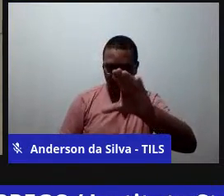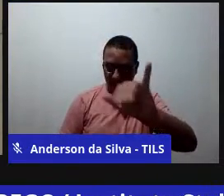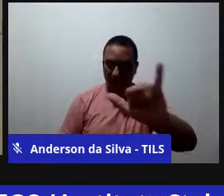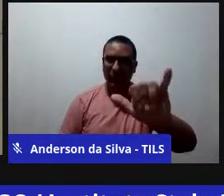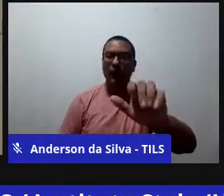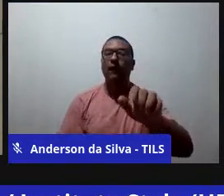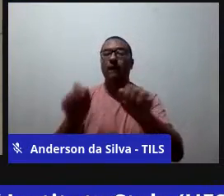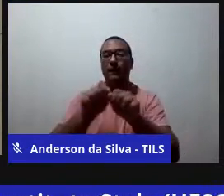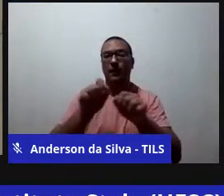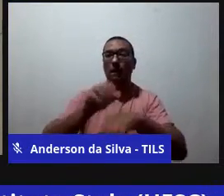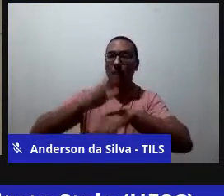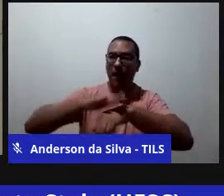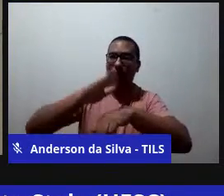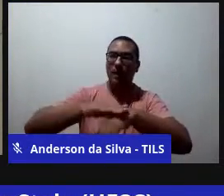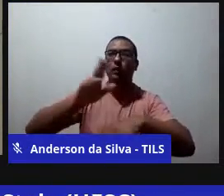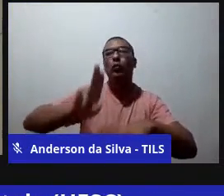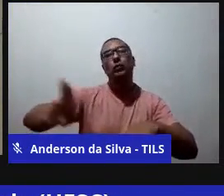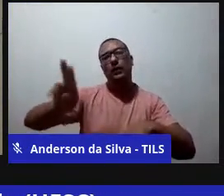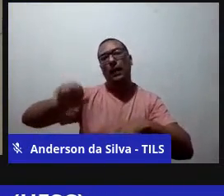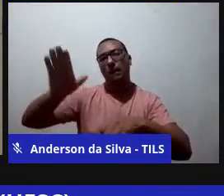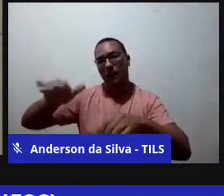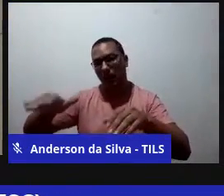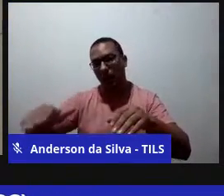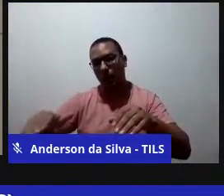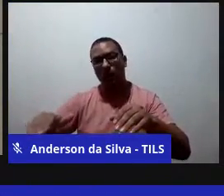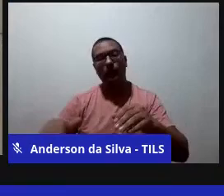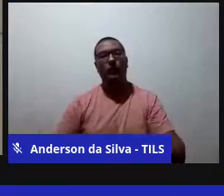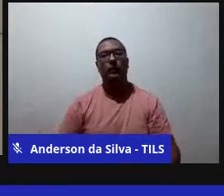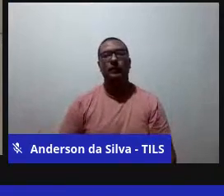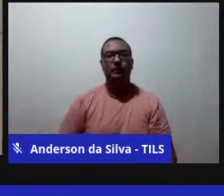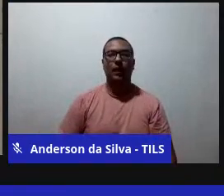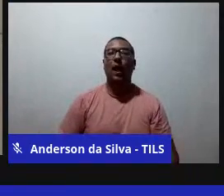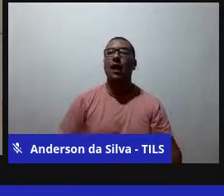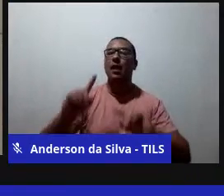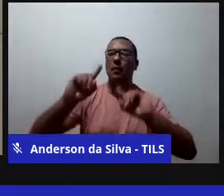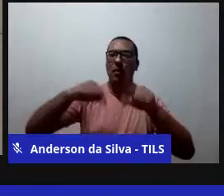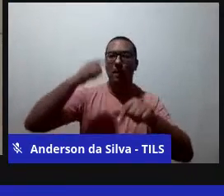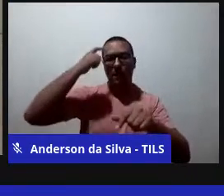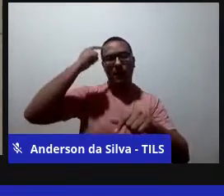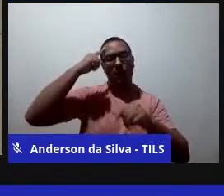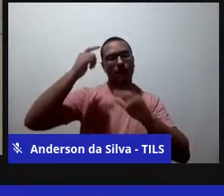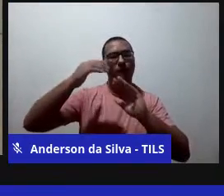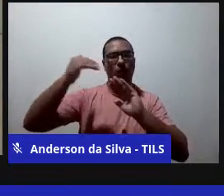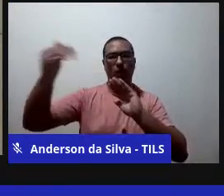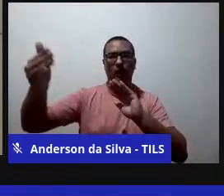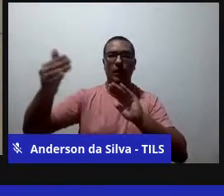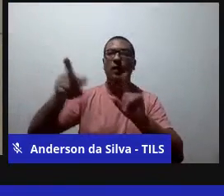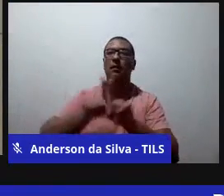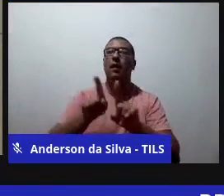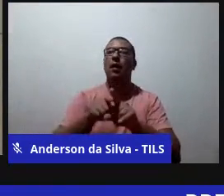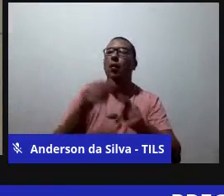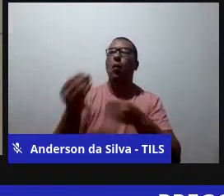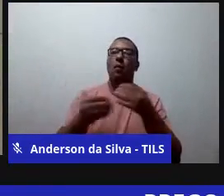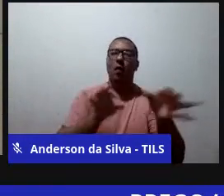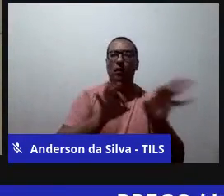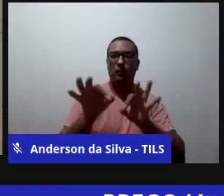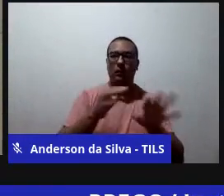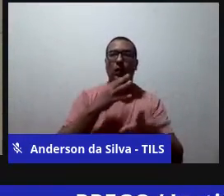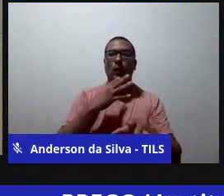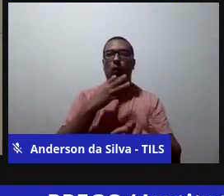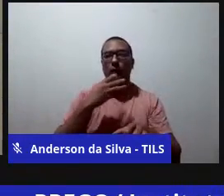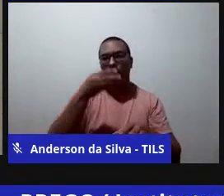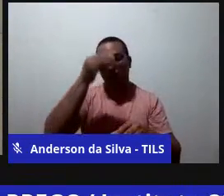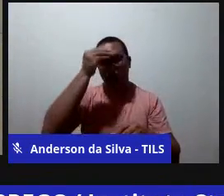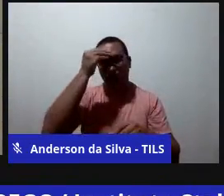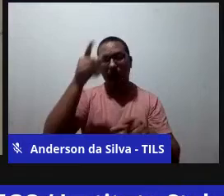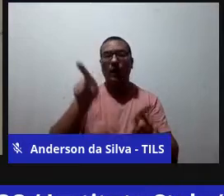Foi a gestão da qualidade. Agora, olhando mais para fora, a gestão do conhecimento trouxe a efetividade